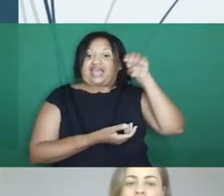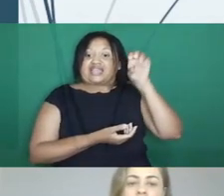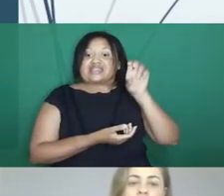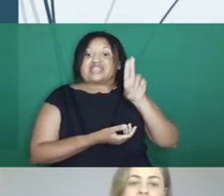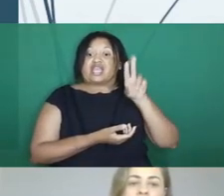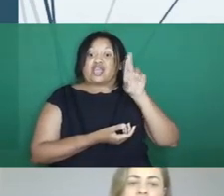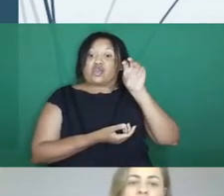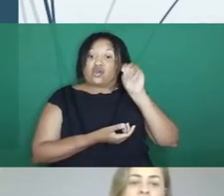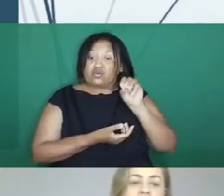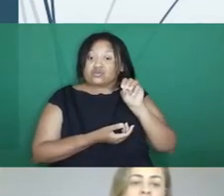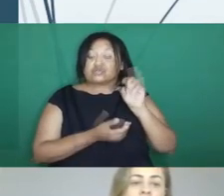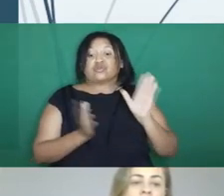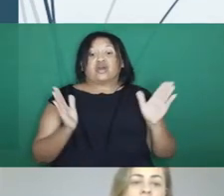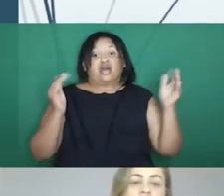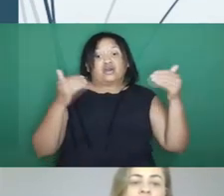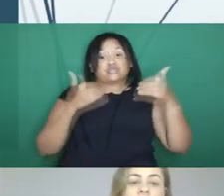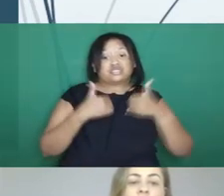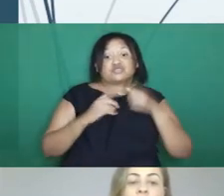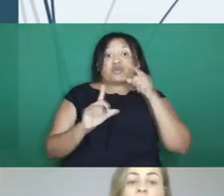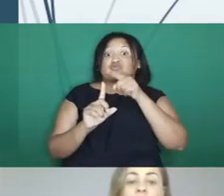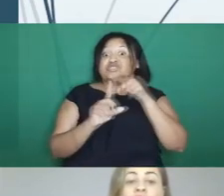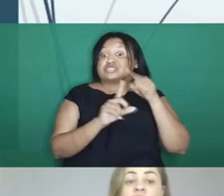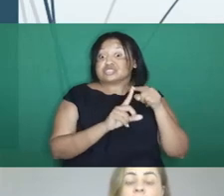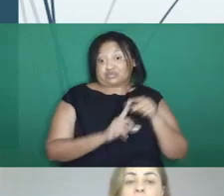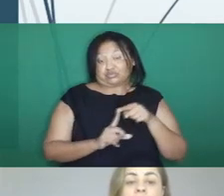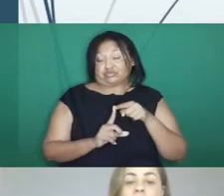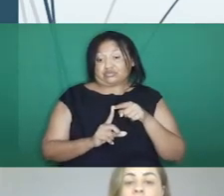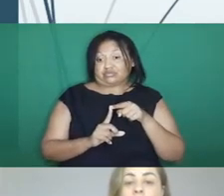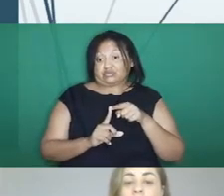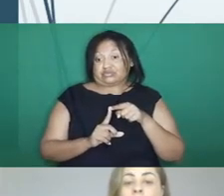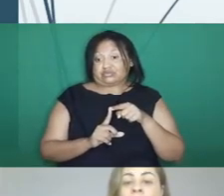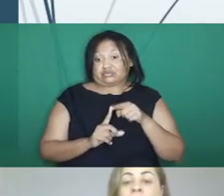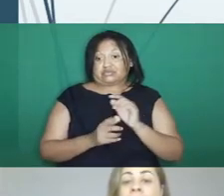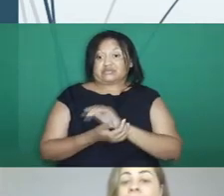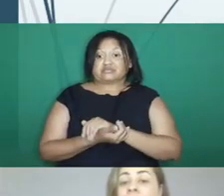negro diversidade autismo É um tipo